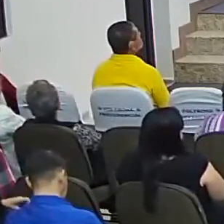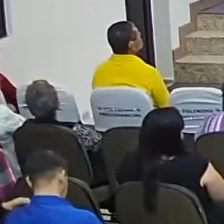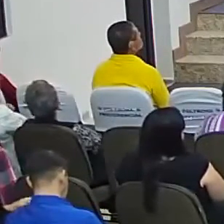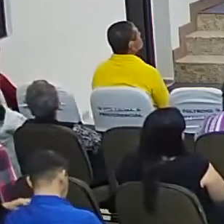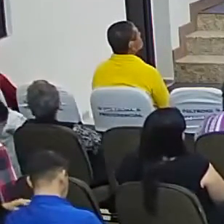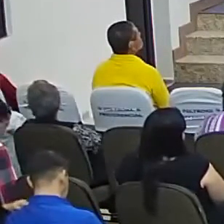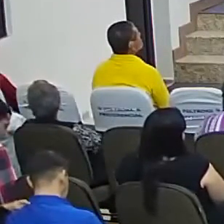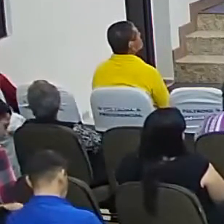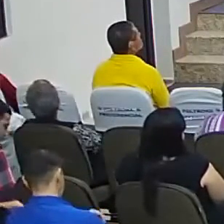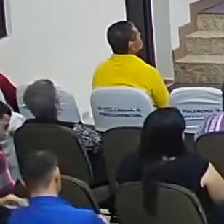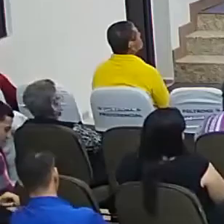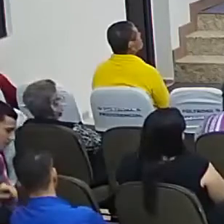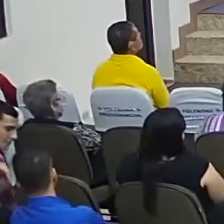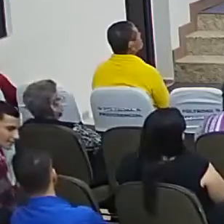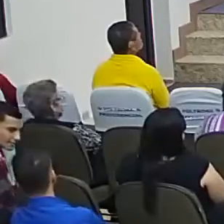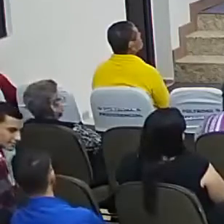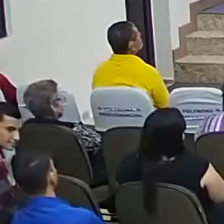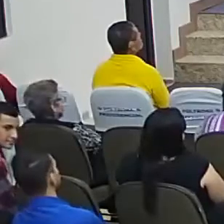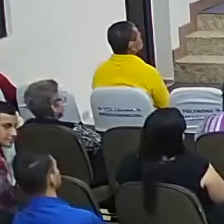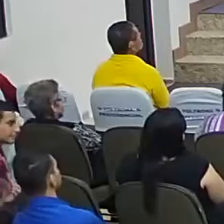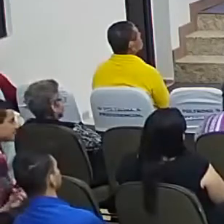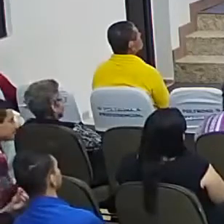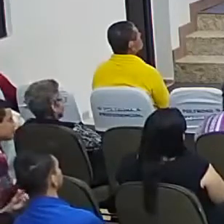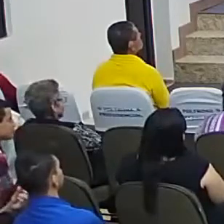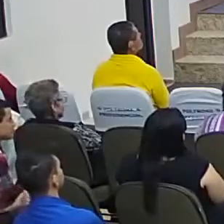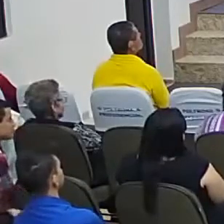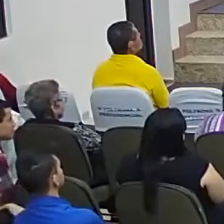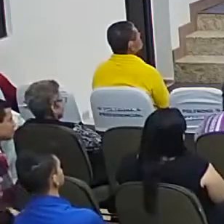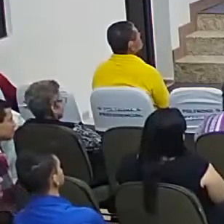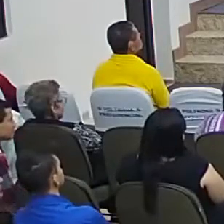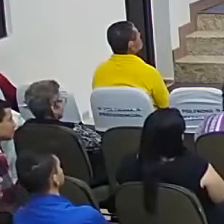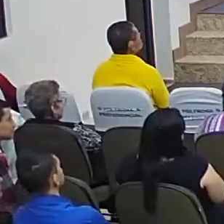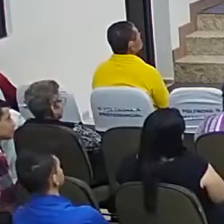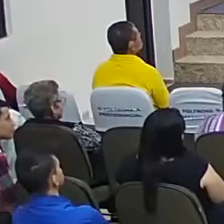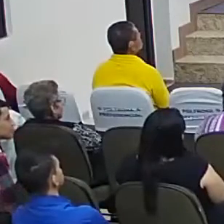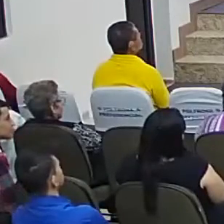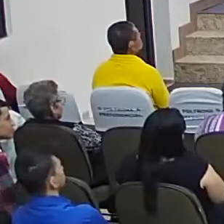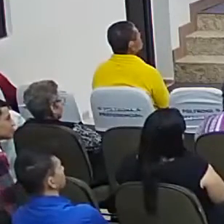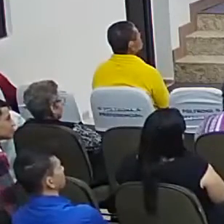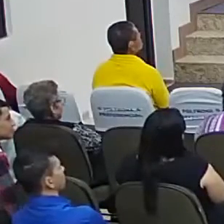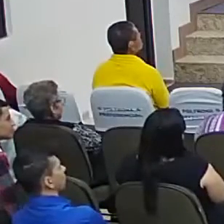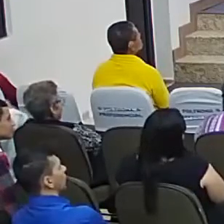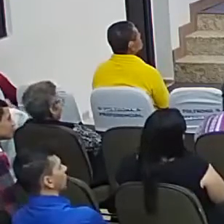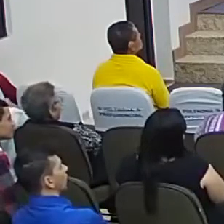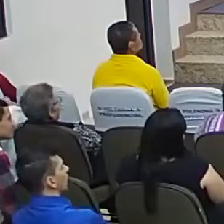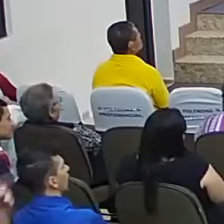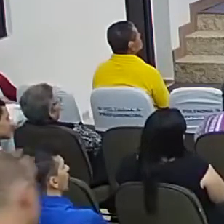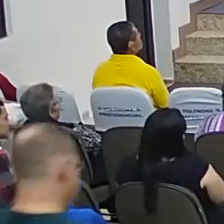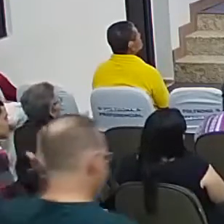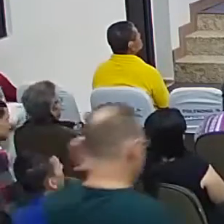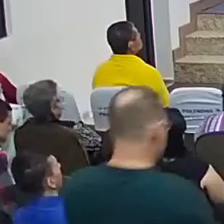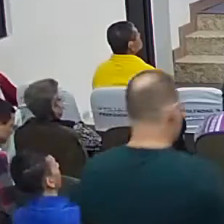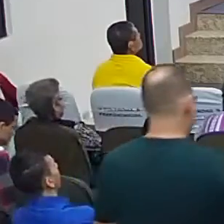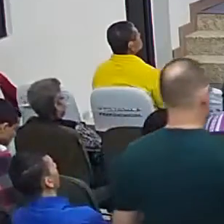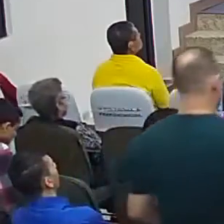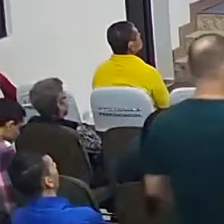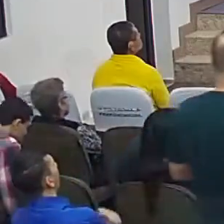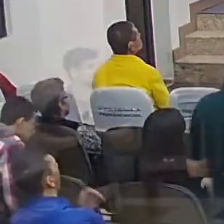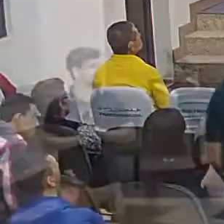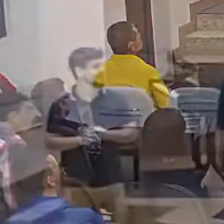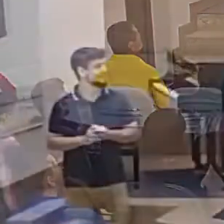irmão nós eu tenho certeza que não devia ser nós vamos entregar para o João Miguel